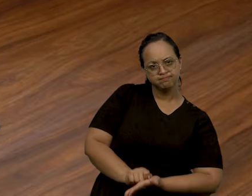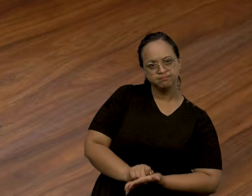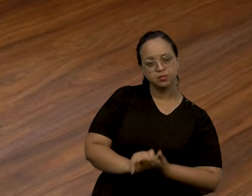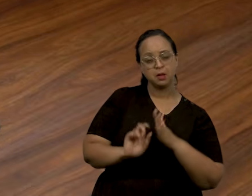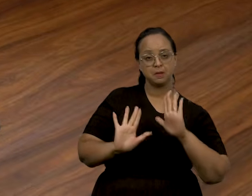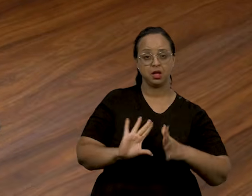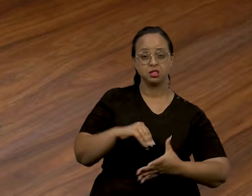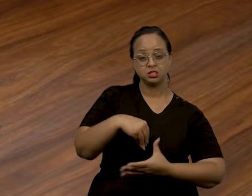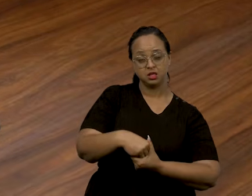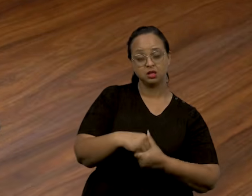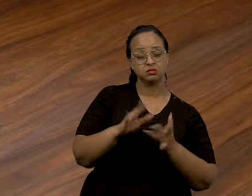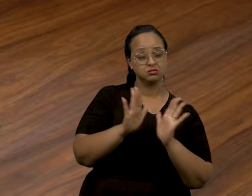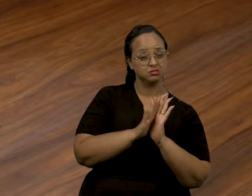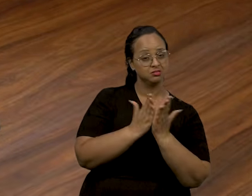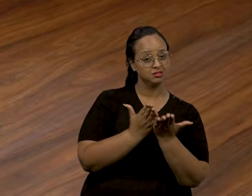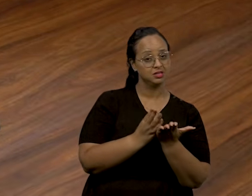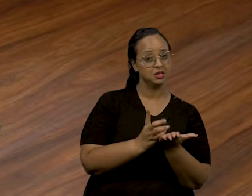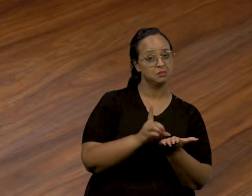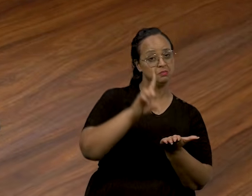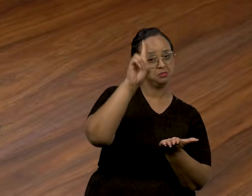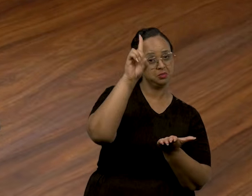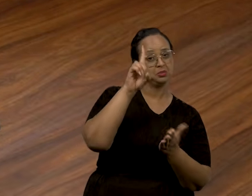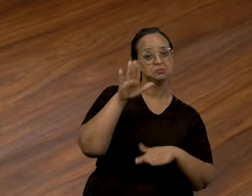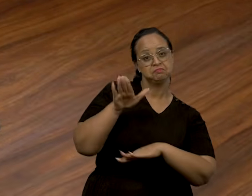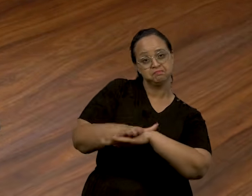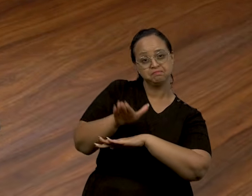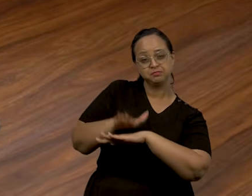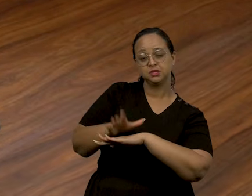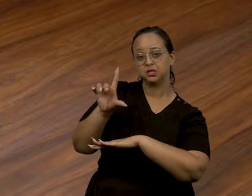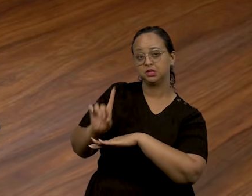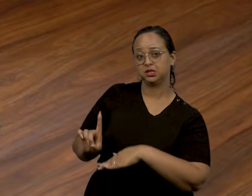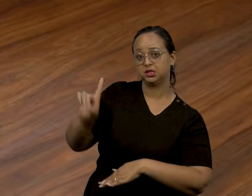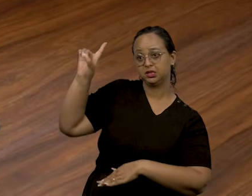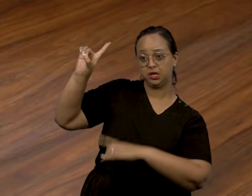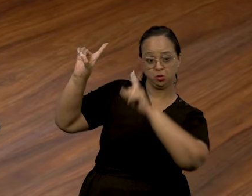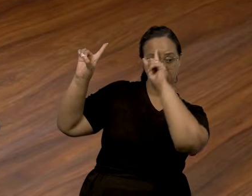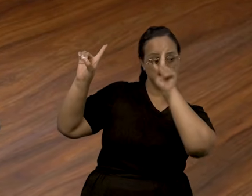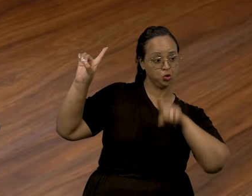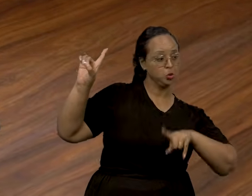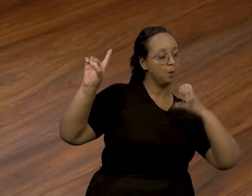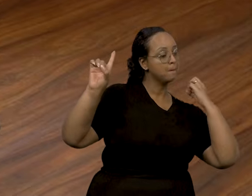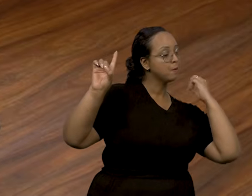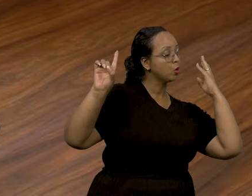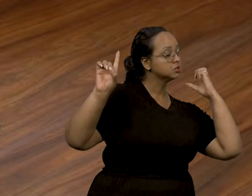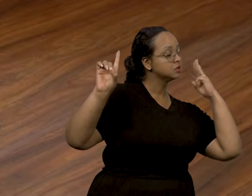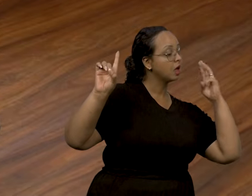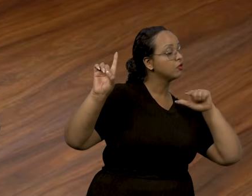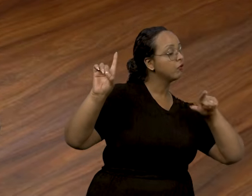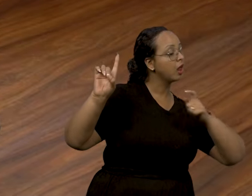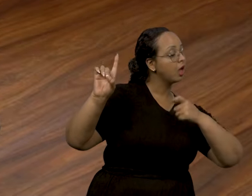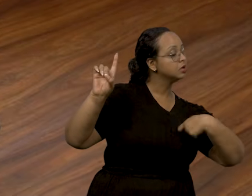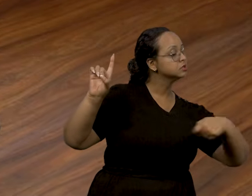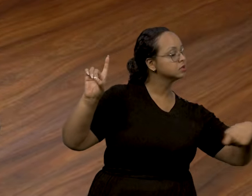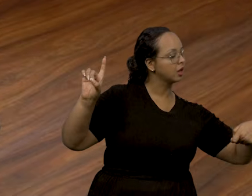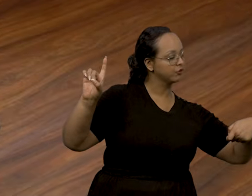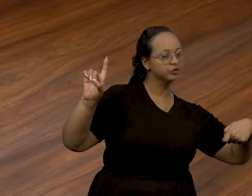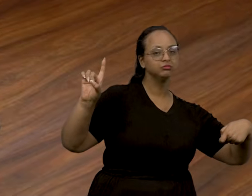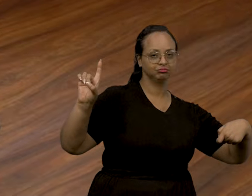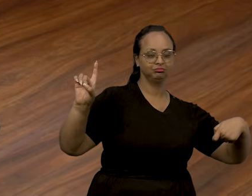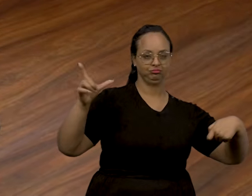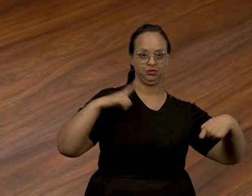já tinha toda a orientação, tudo aquilo que ele deveria ensinar, né, à população e